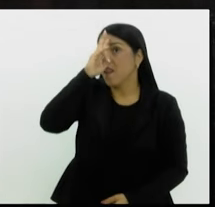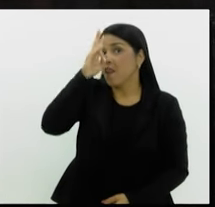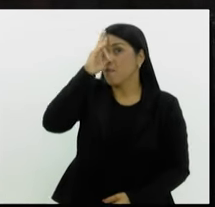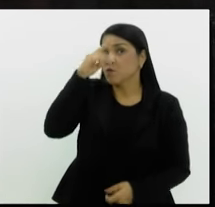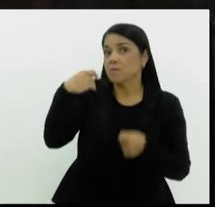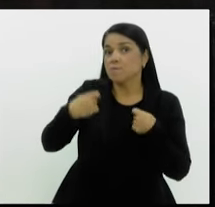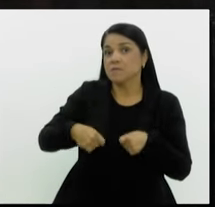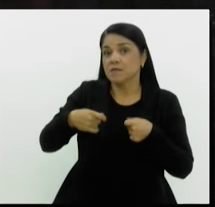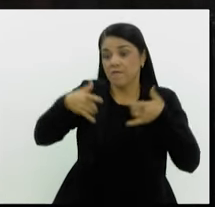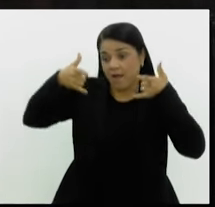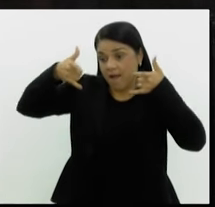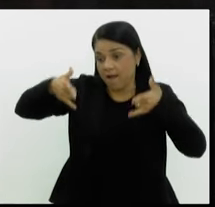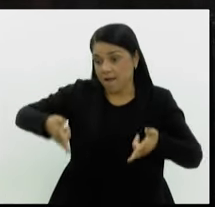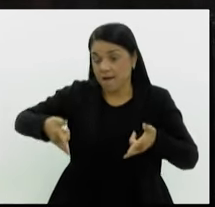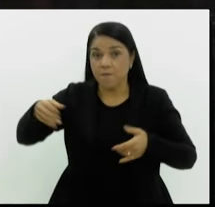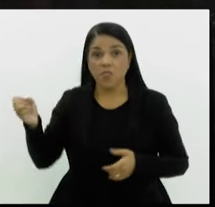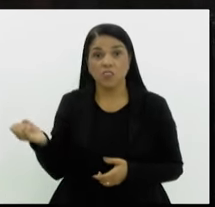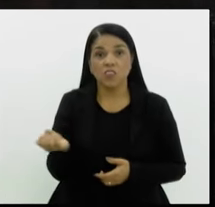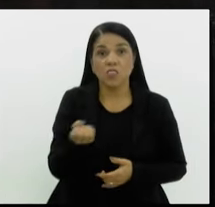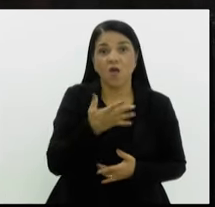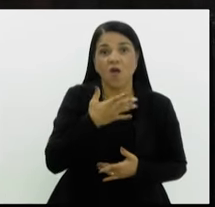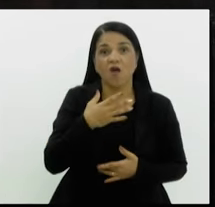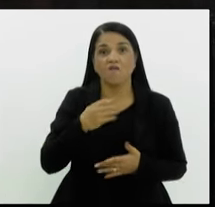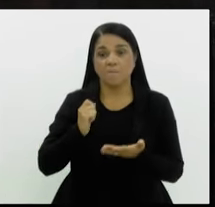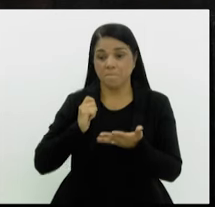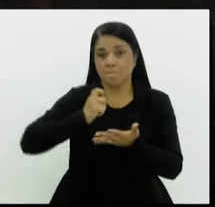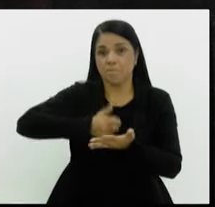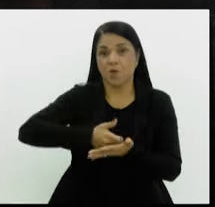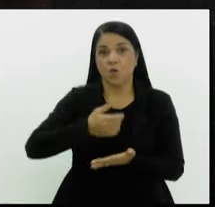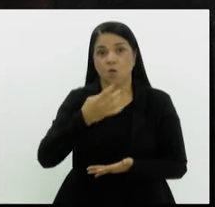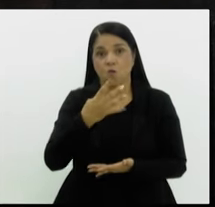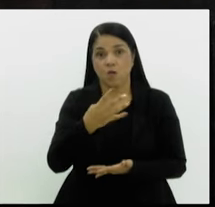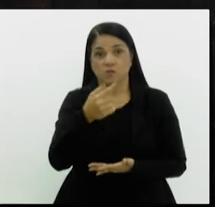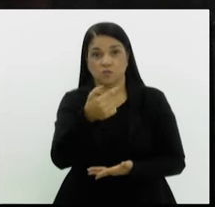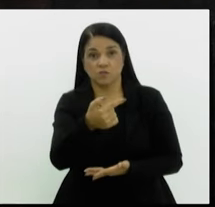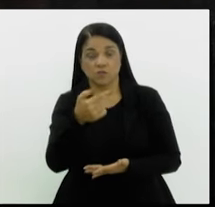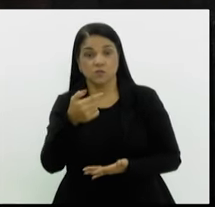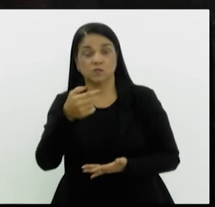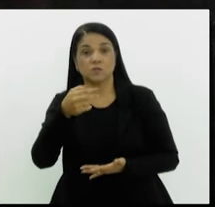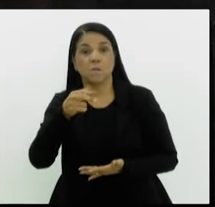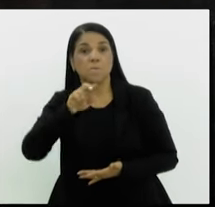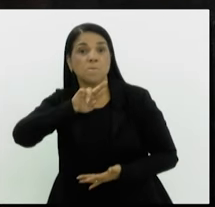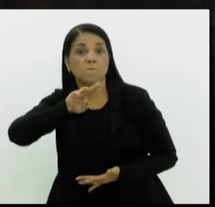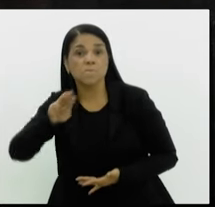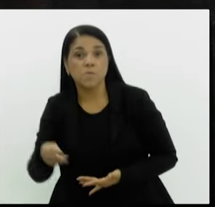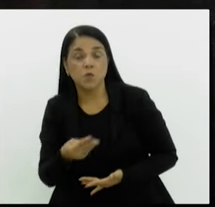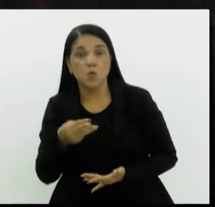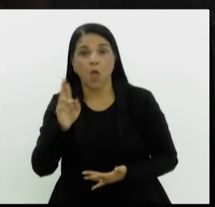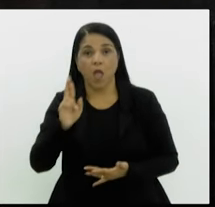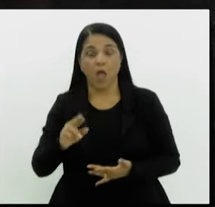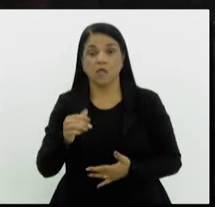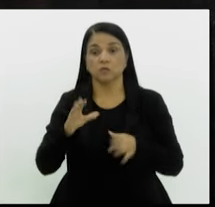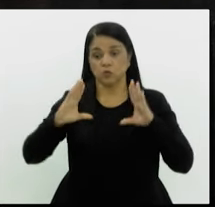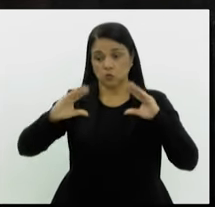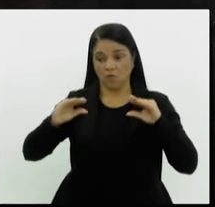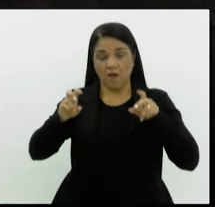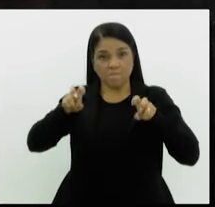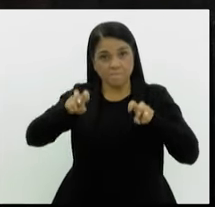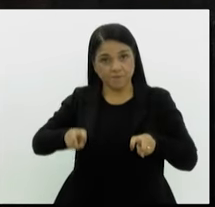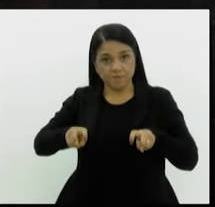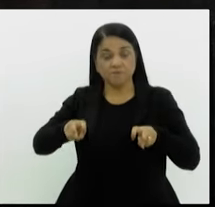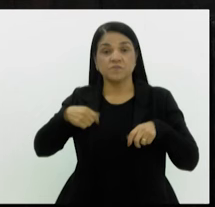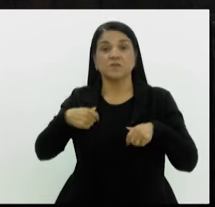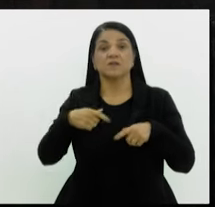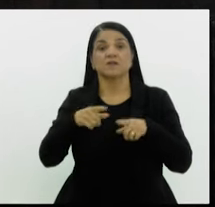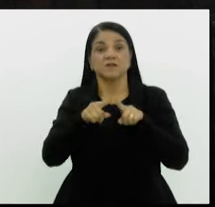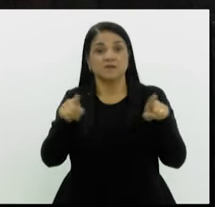uma cama nova de 42 mil reais e também de um sofá de 60 mil, e a mesa iria